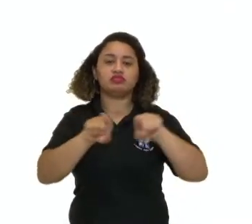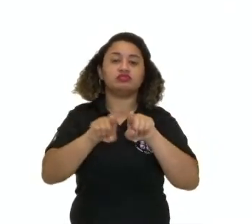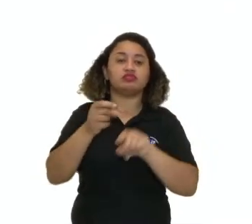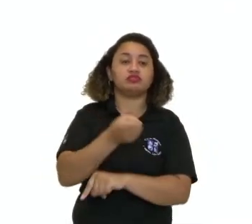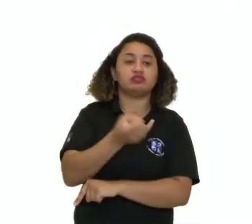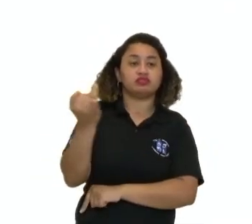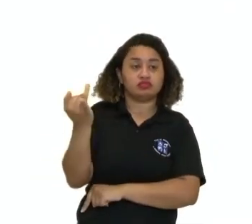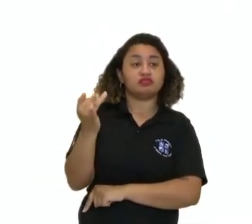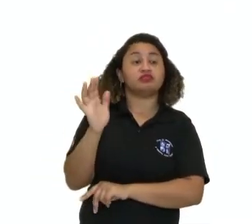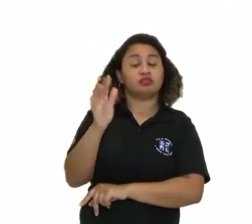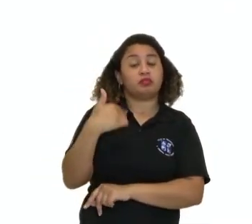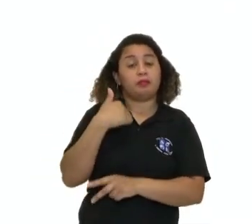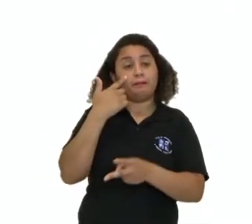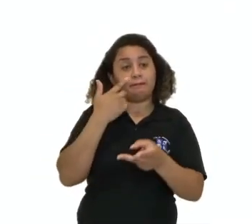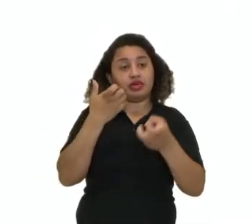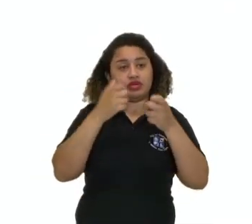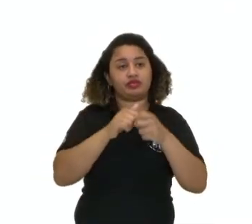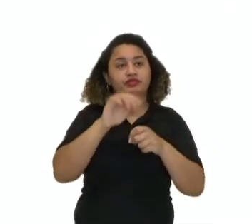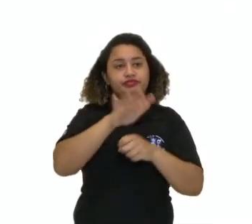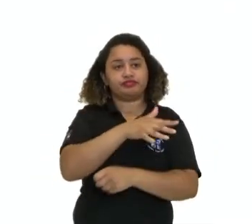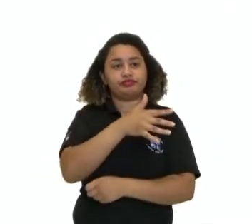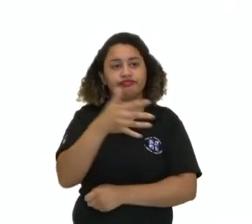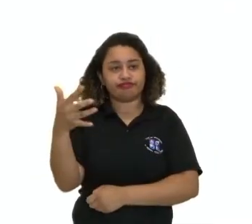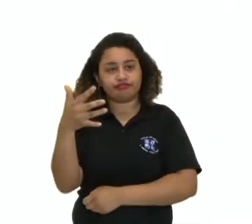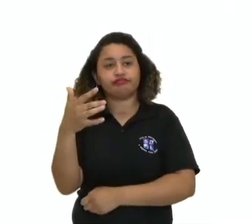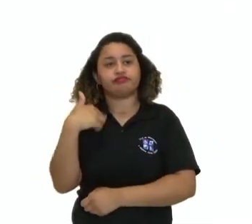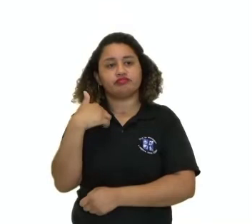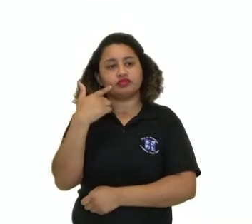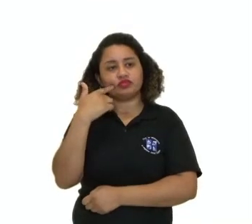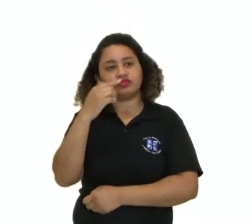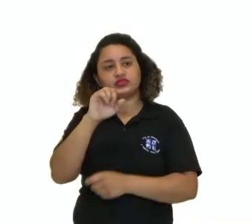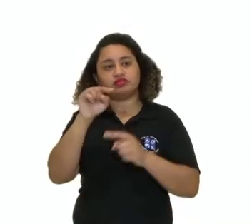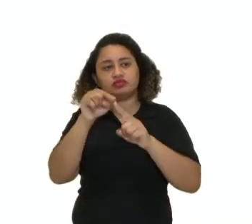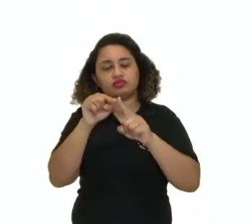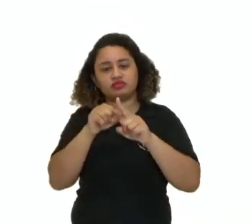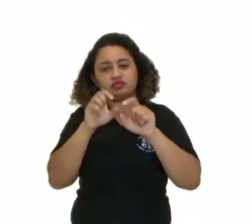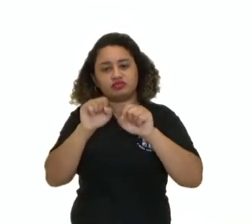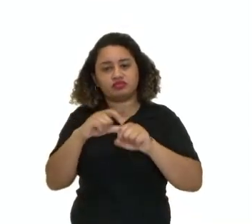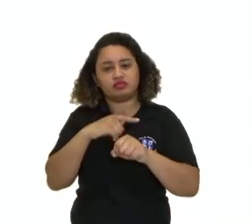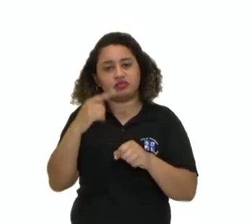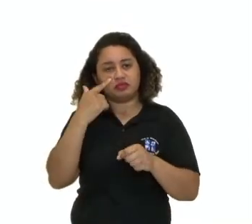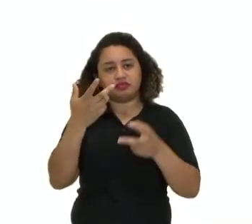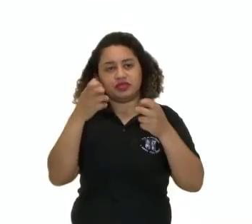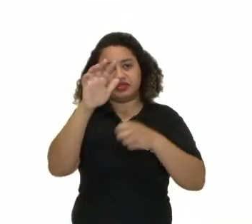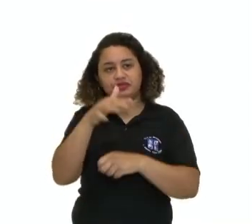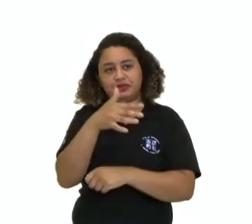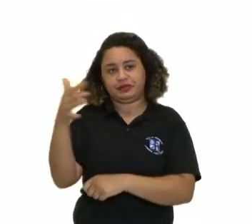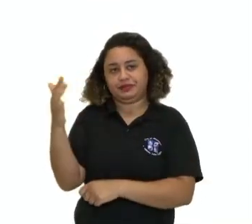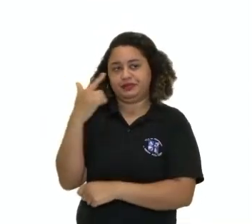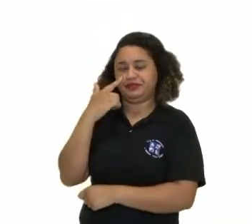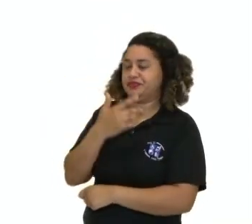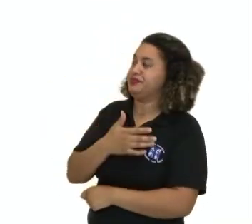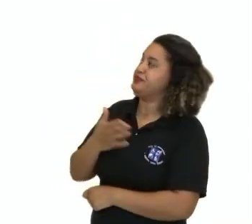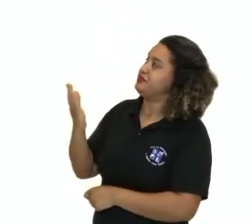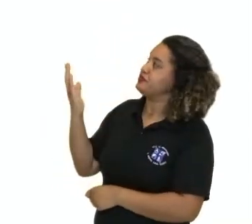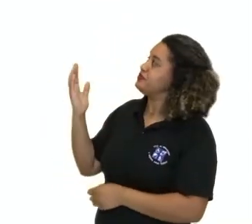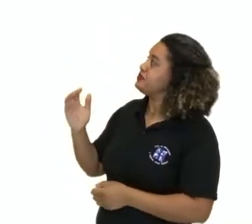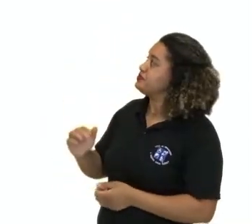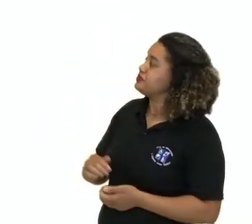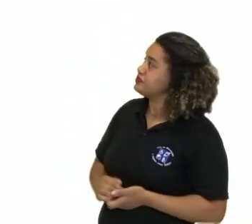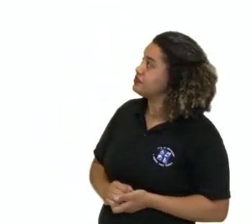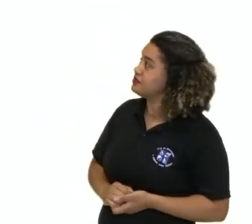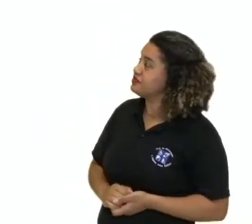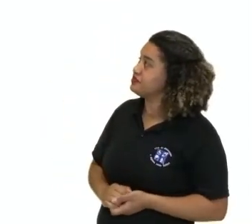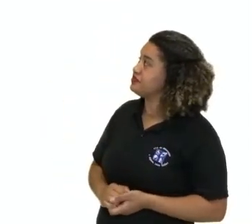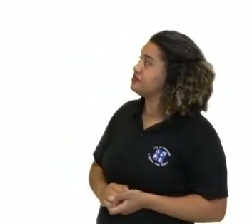não variáveis Observe primeira pessoa este estes esta estas isto segundo a